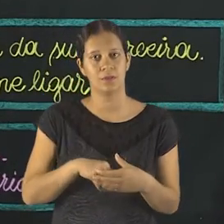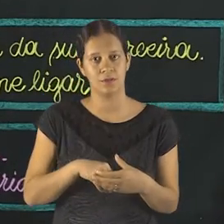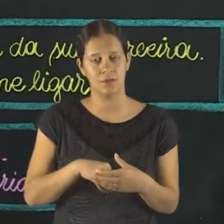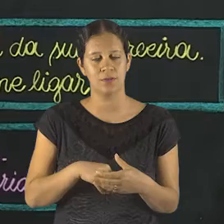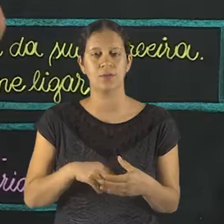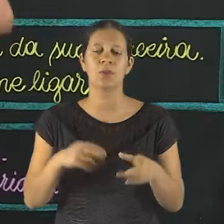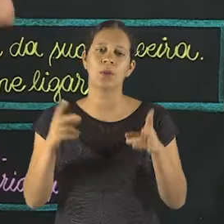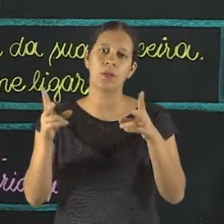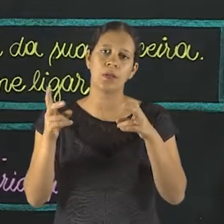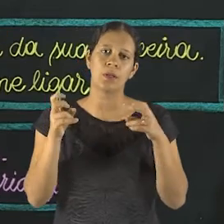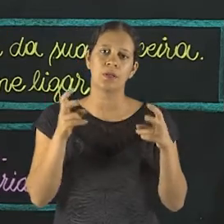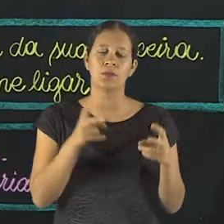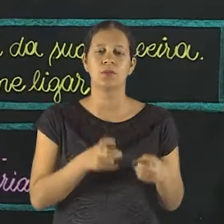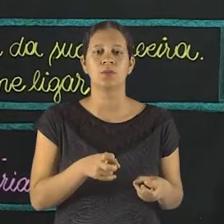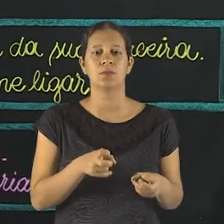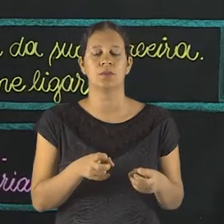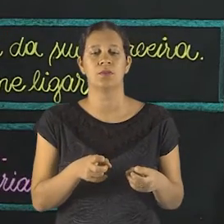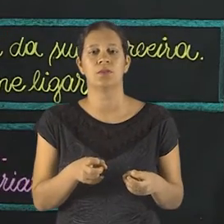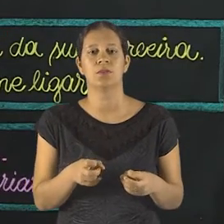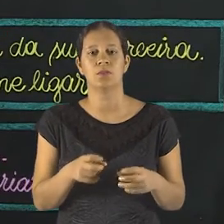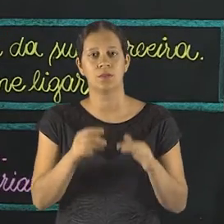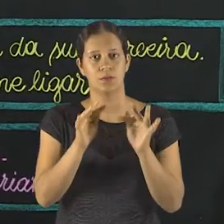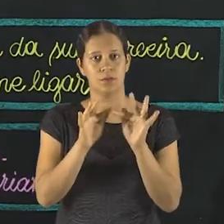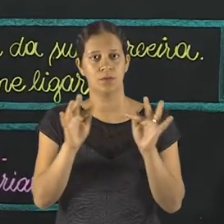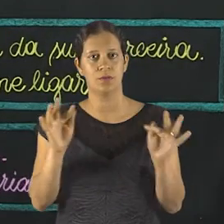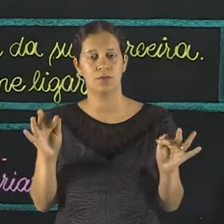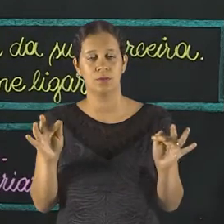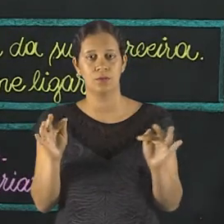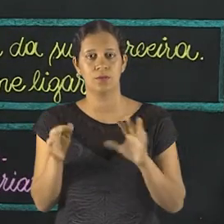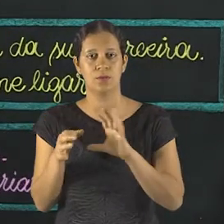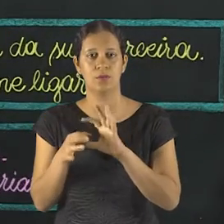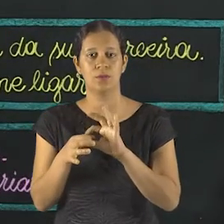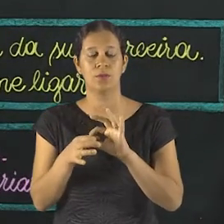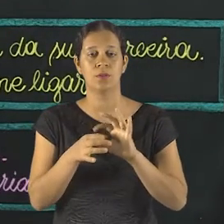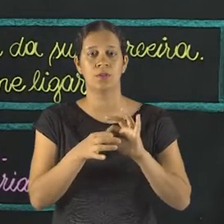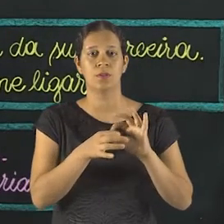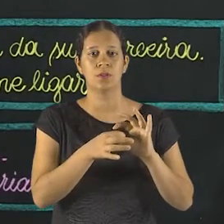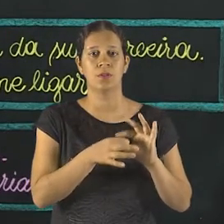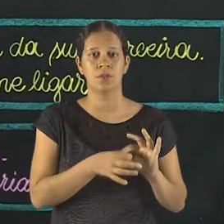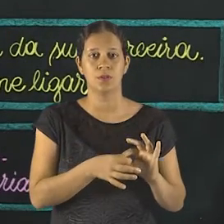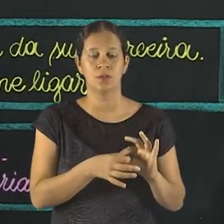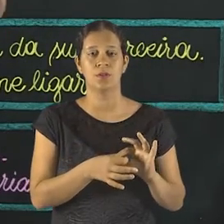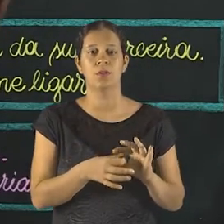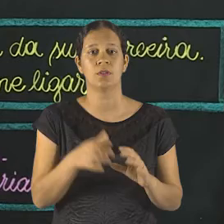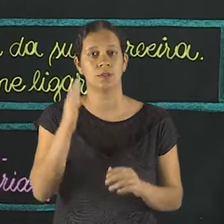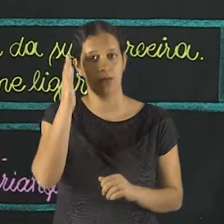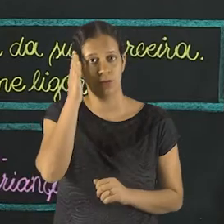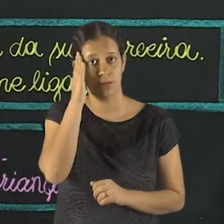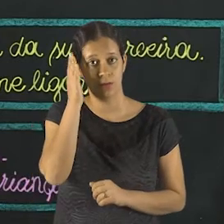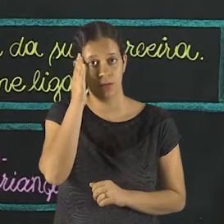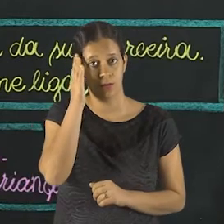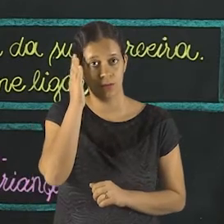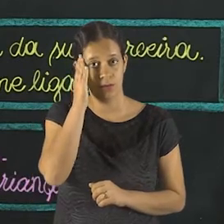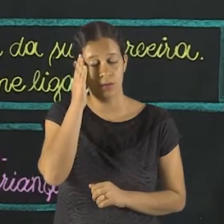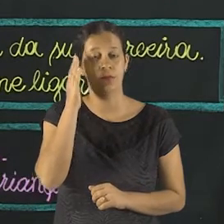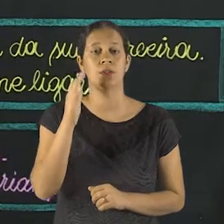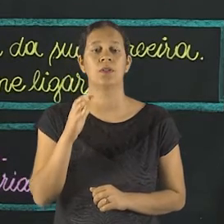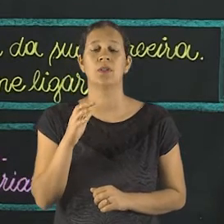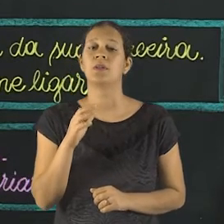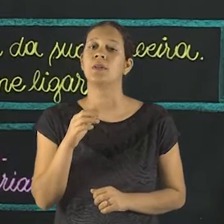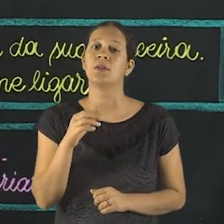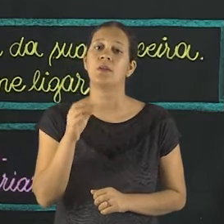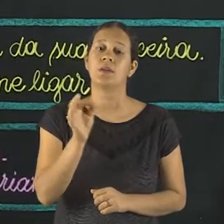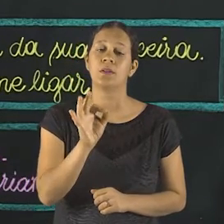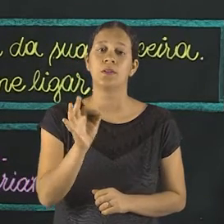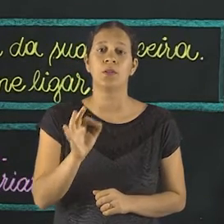importante a gente perceber a aplicação de algumas orações em contextos para a gente entender que a gente utiliza essas orações o tempo inteiro, né? Elas não